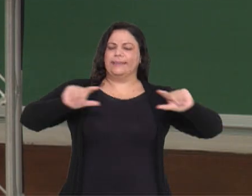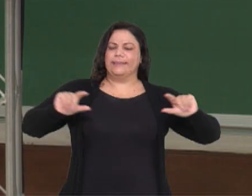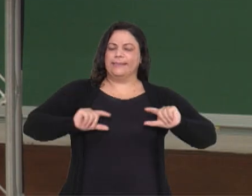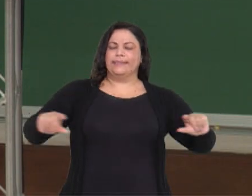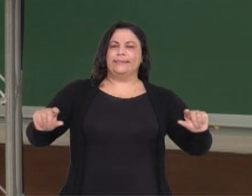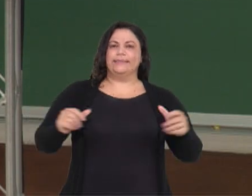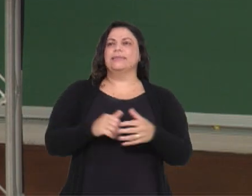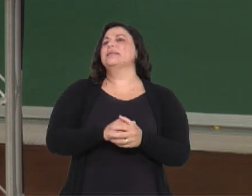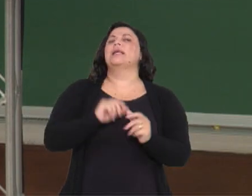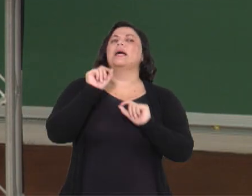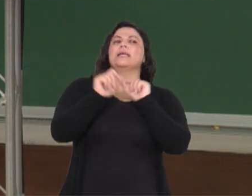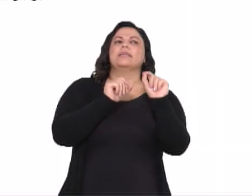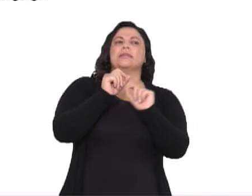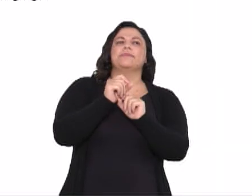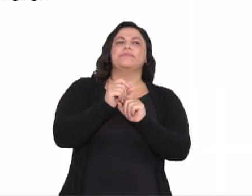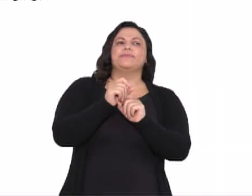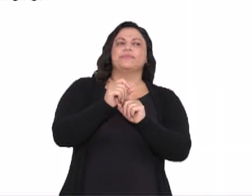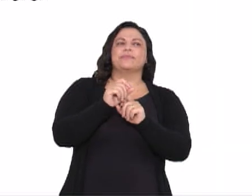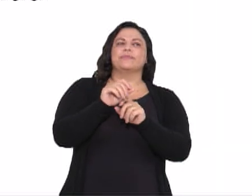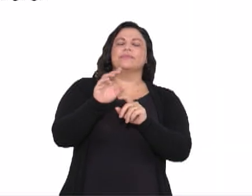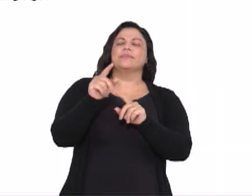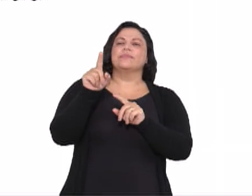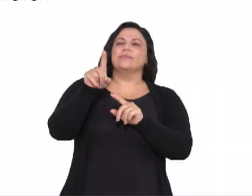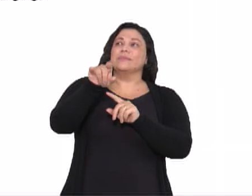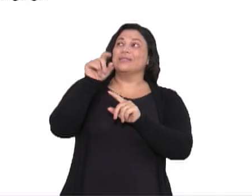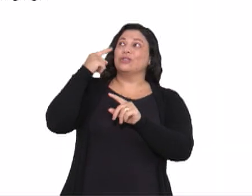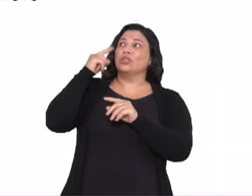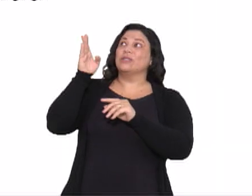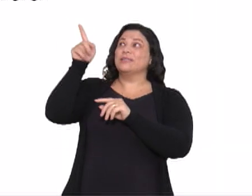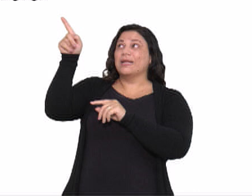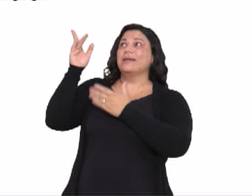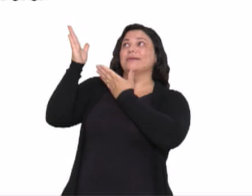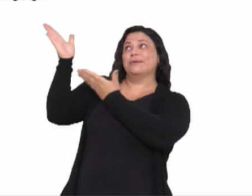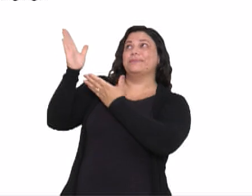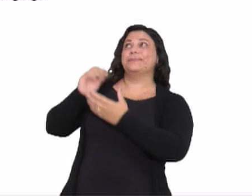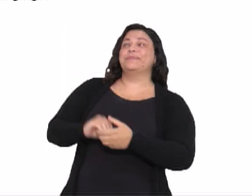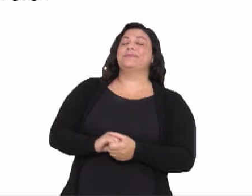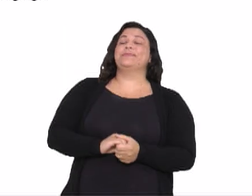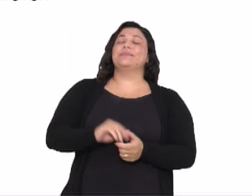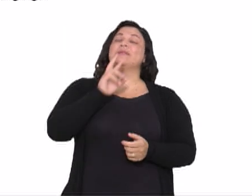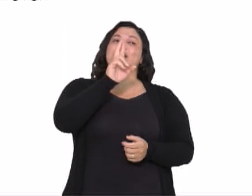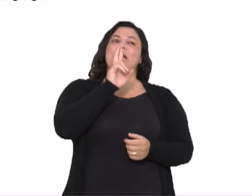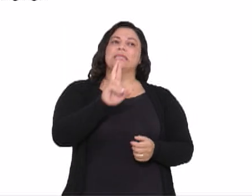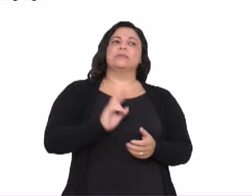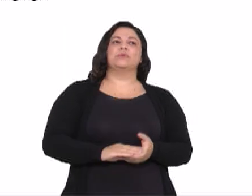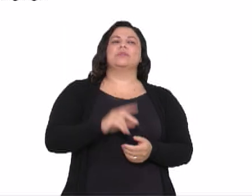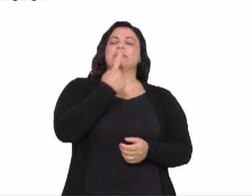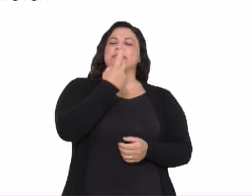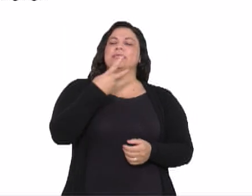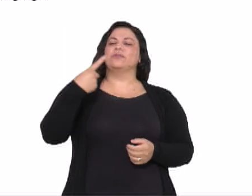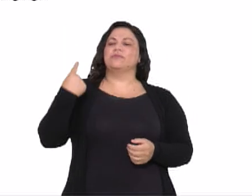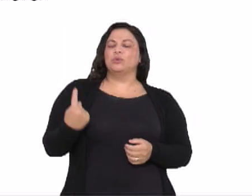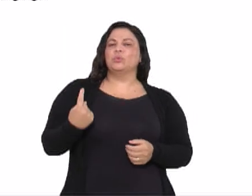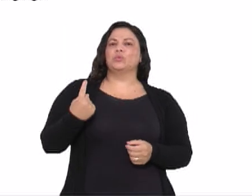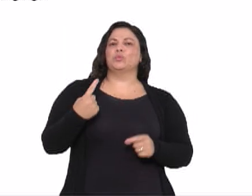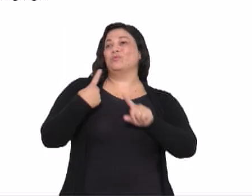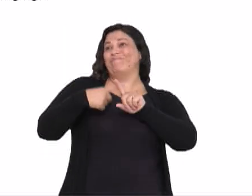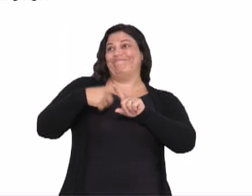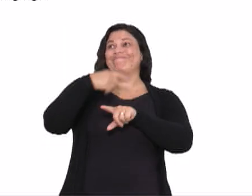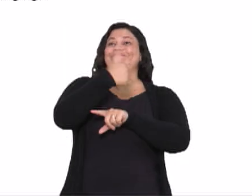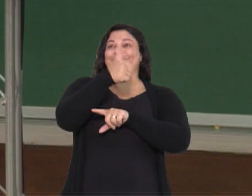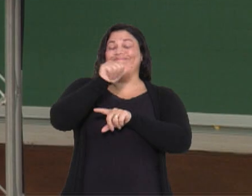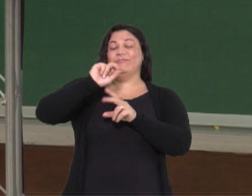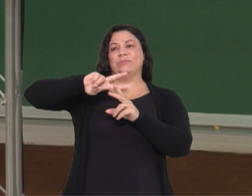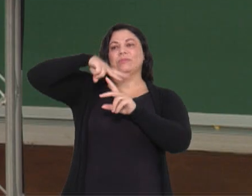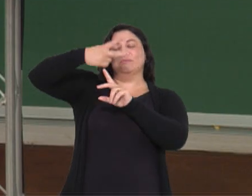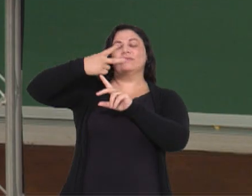x ao quadrado mais y ao quadrado igual a 121. Por que 121? 11 ao quadrado é 121. A